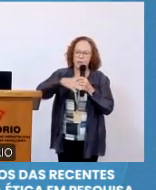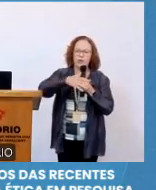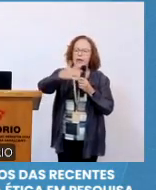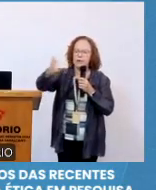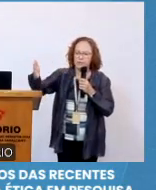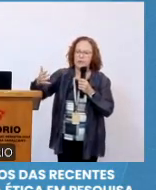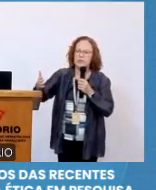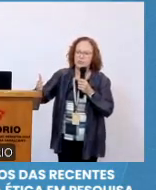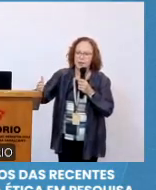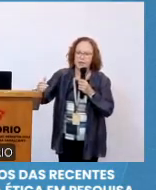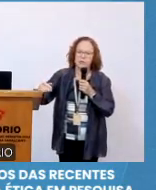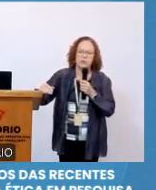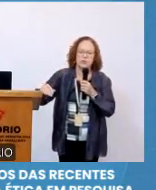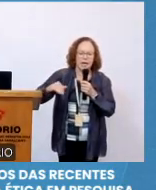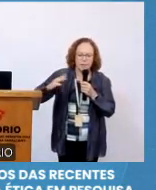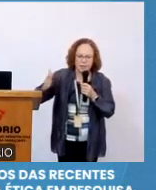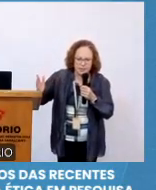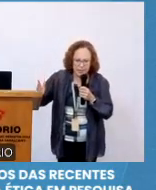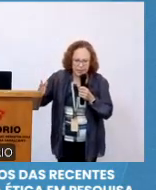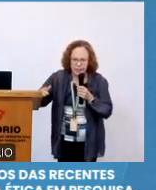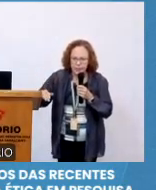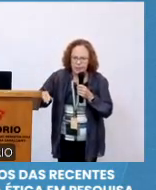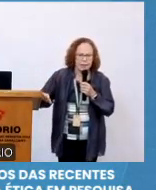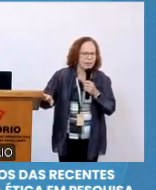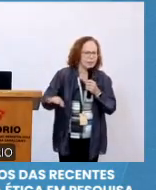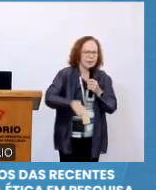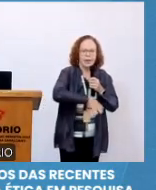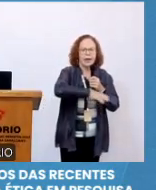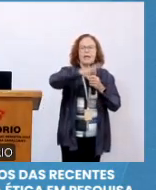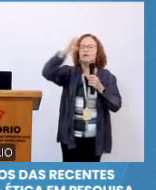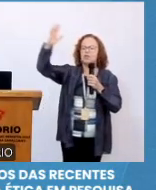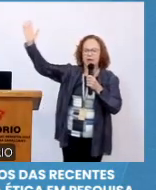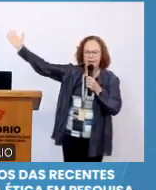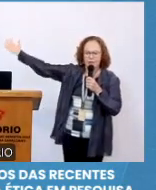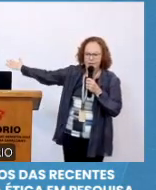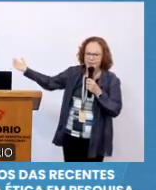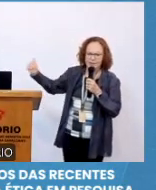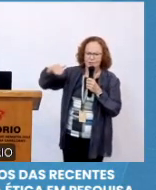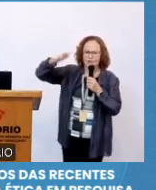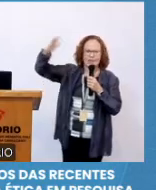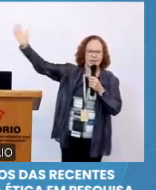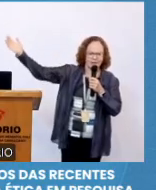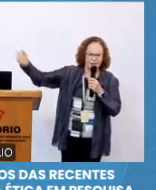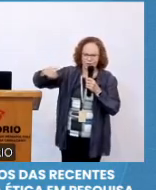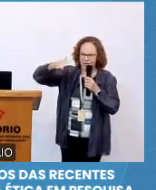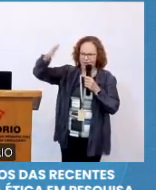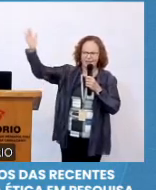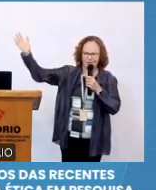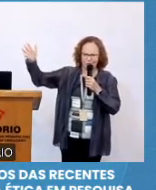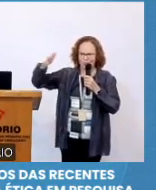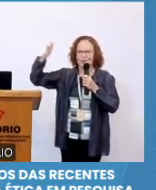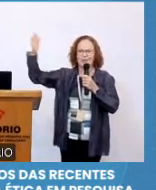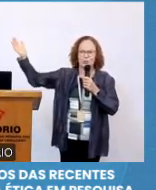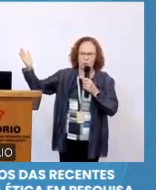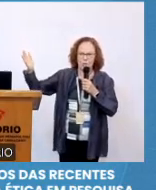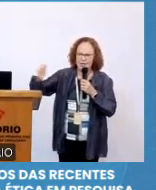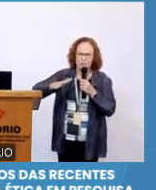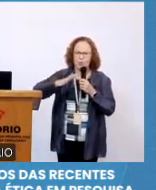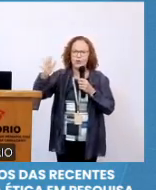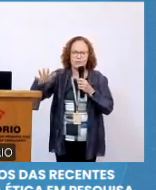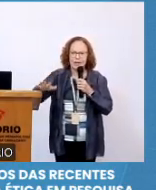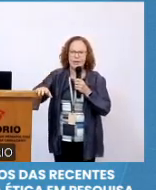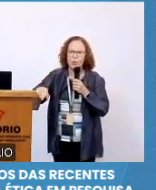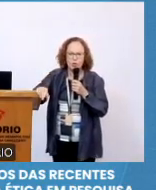então, abordaram vários aspectos da pesquisa clínica e elogiaram essa nova lei, o decreto e tudo